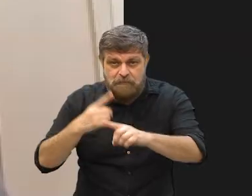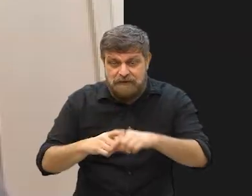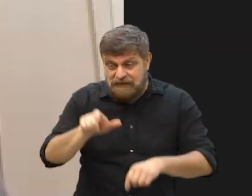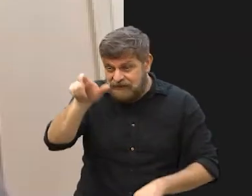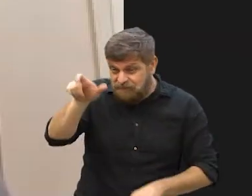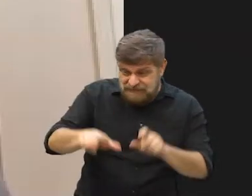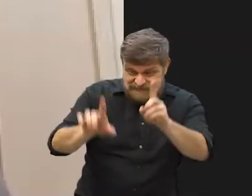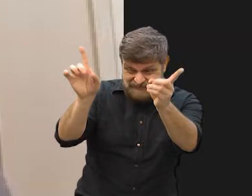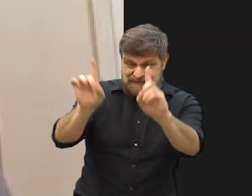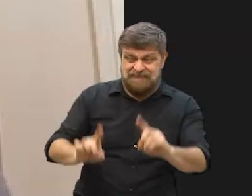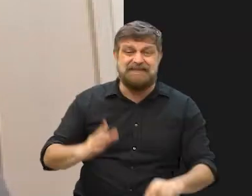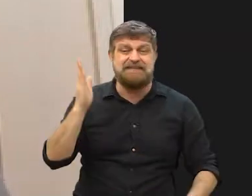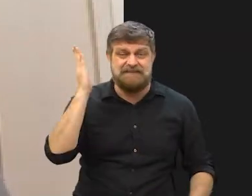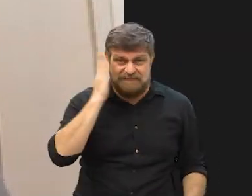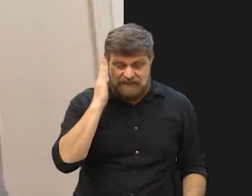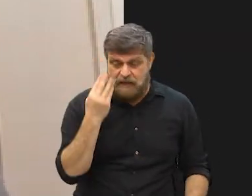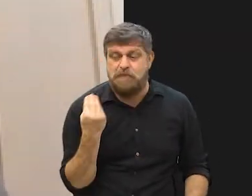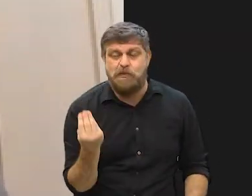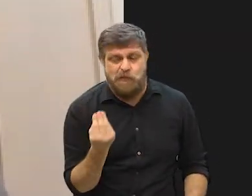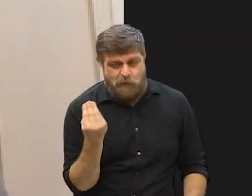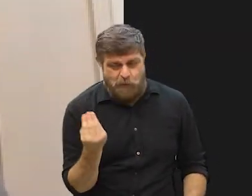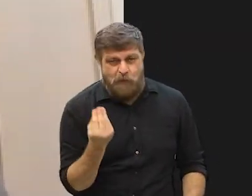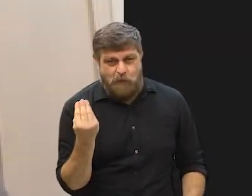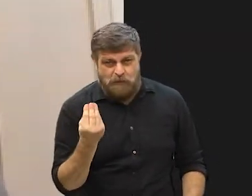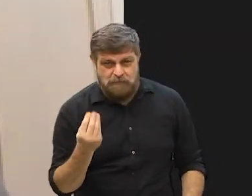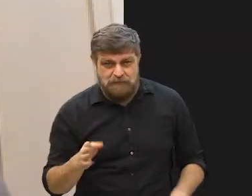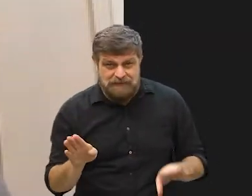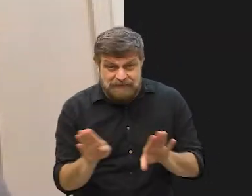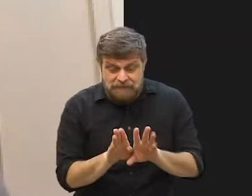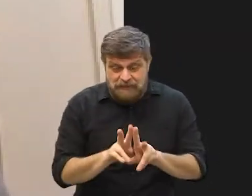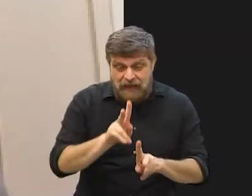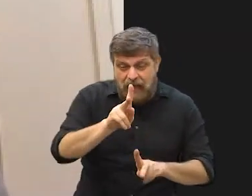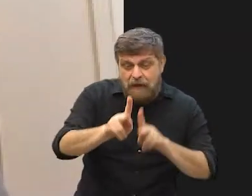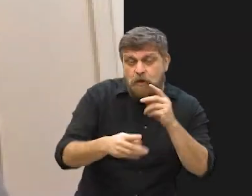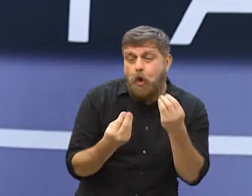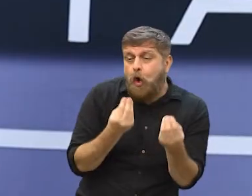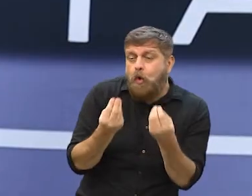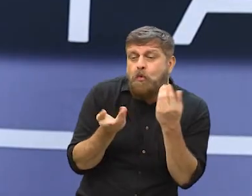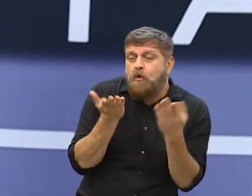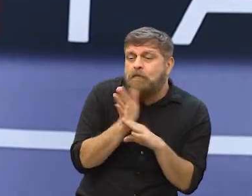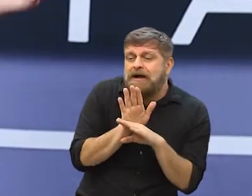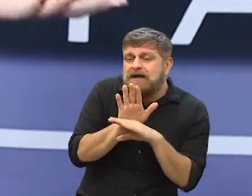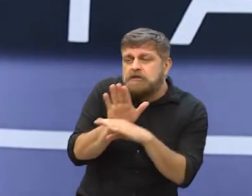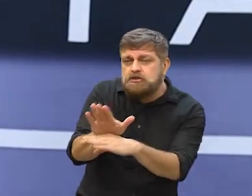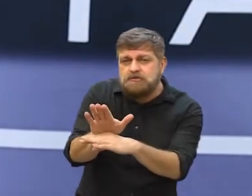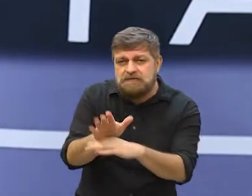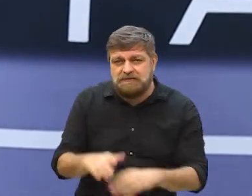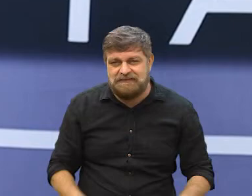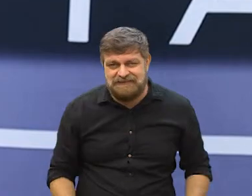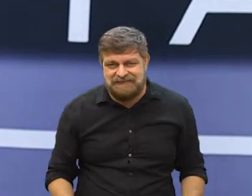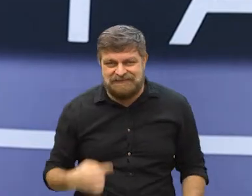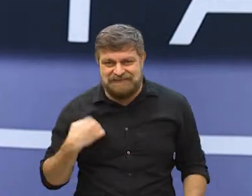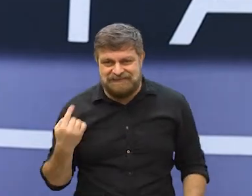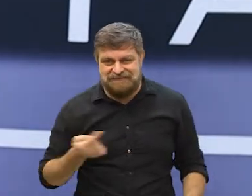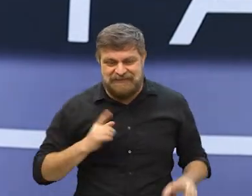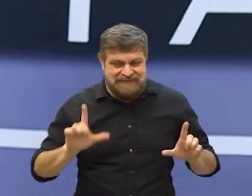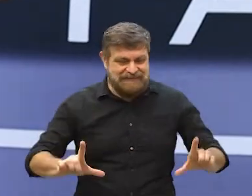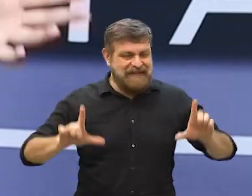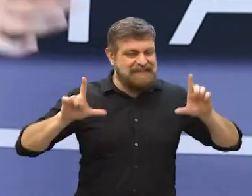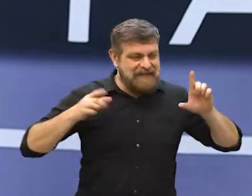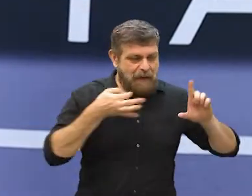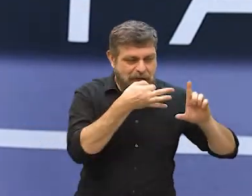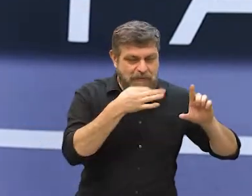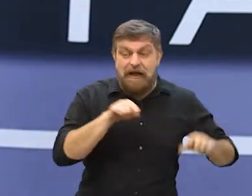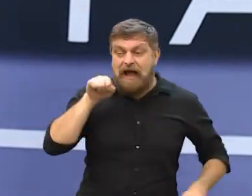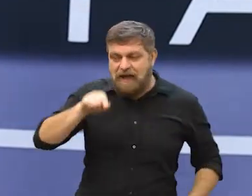vocês sabem como é. Mas algo que a população pode fazer para ajudar, não sendo nosso lugar de fala, né, que a gente